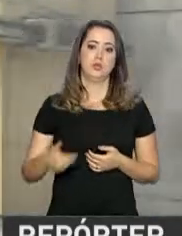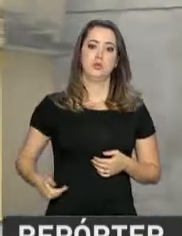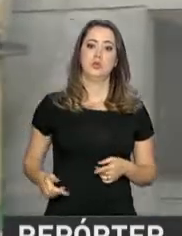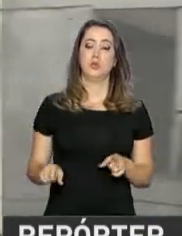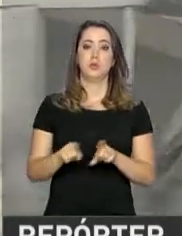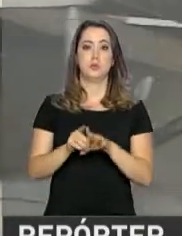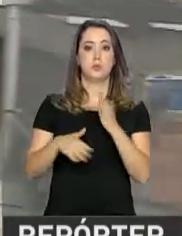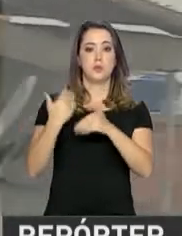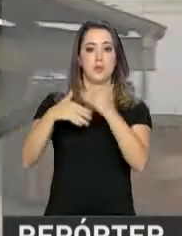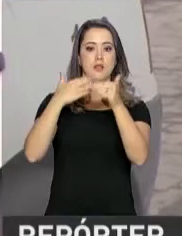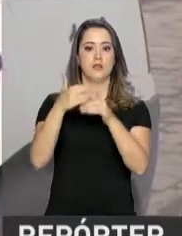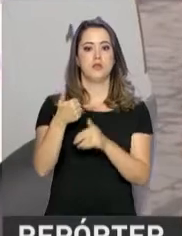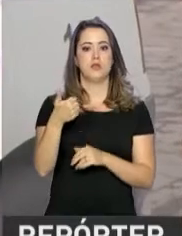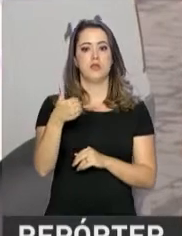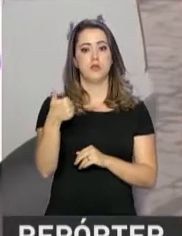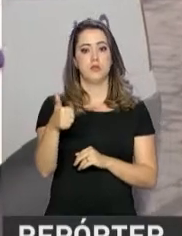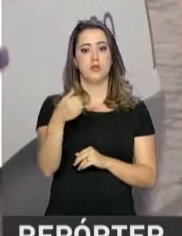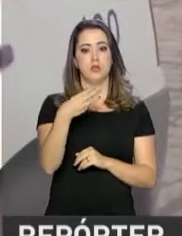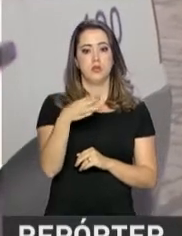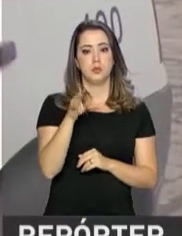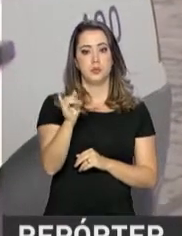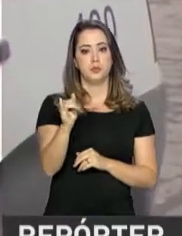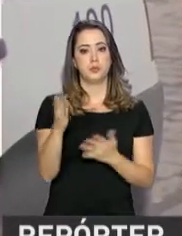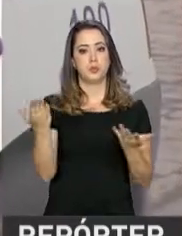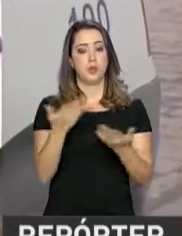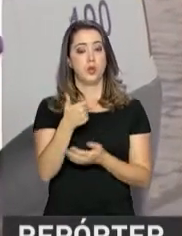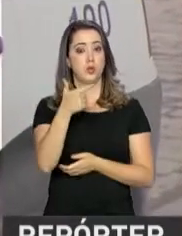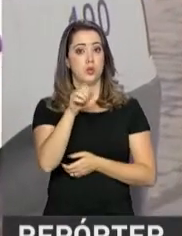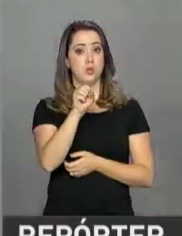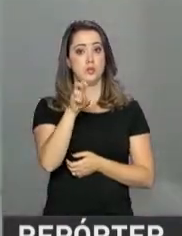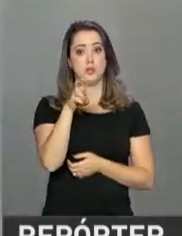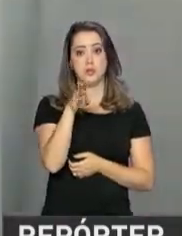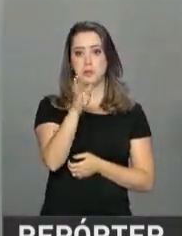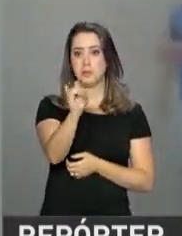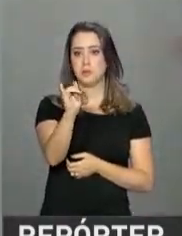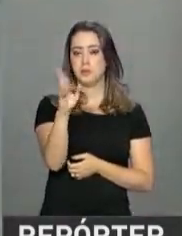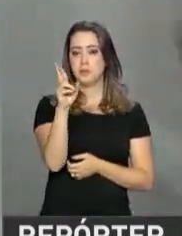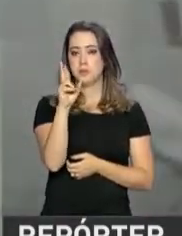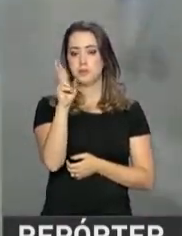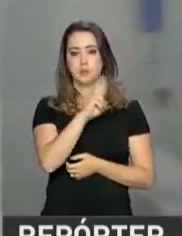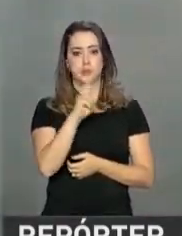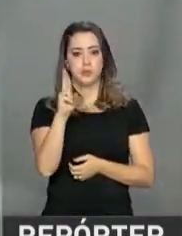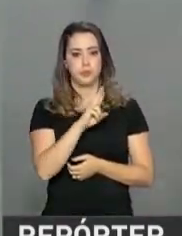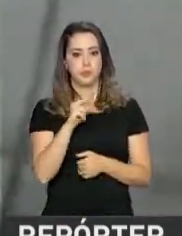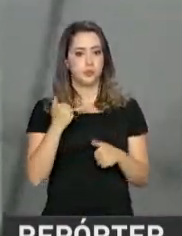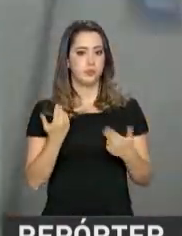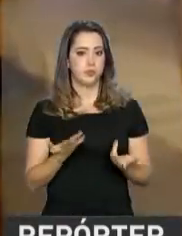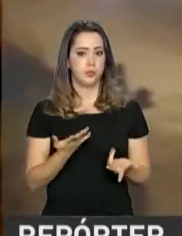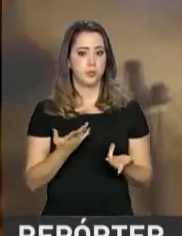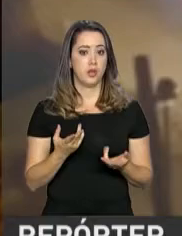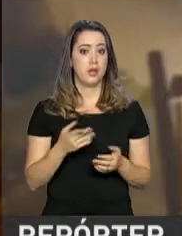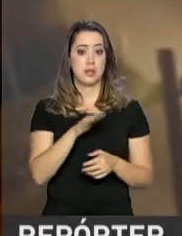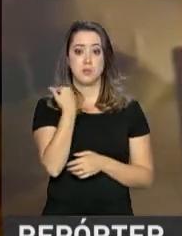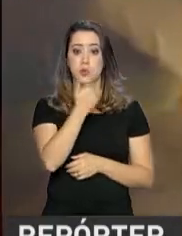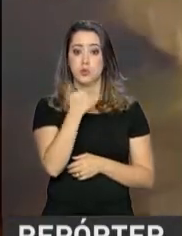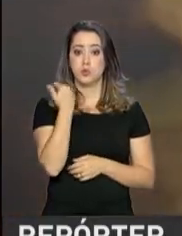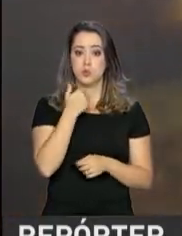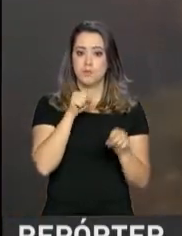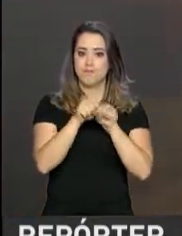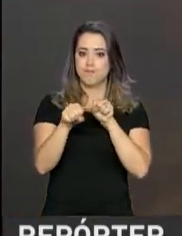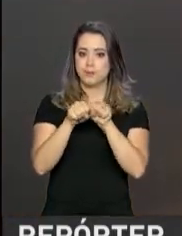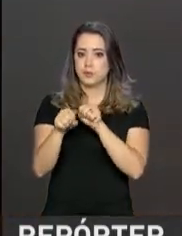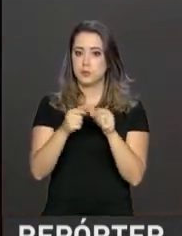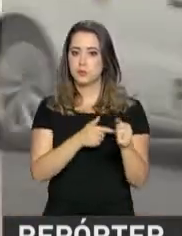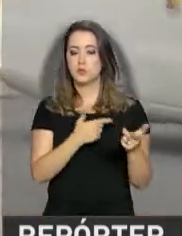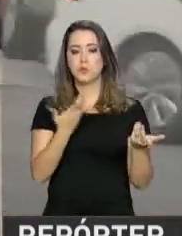aumentaram de 113 bilhões para 285 bilhões de reais já os homicídios no mesmo